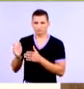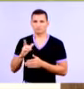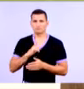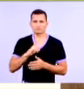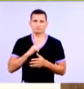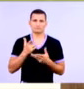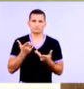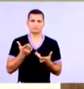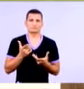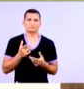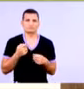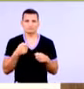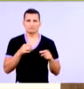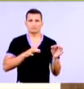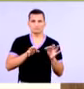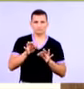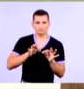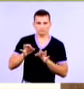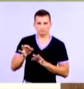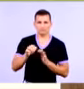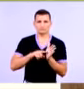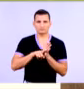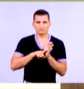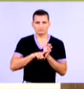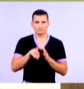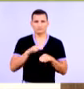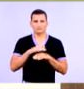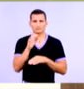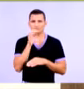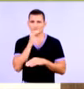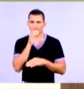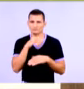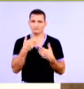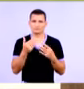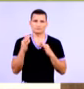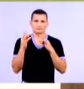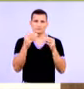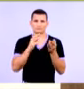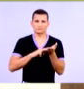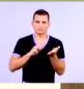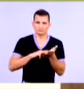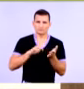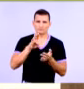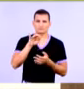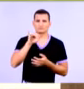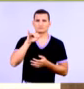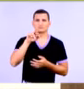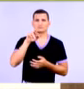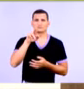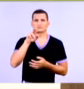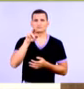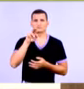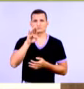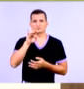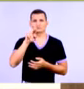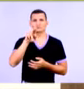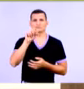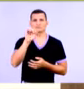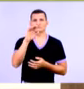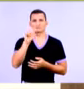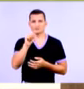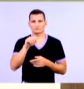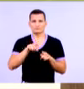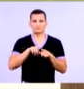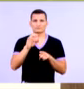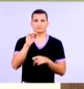analisar, nós temos que deixar ordenado para que a busca seja mais rápida. Então, todos esses métodos, busca, ordenação, claro que sim, elas estão aí, elas